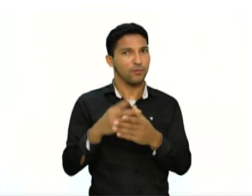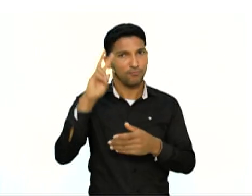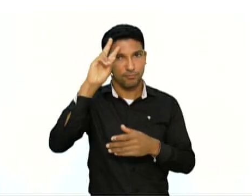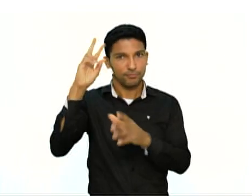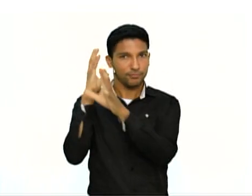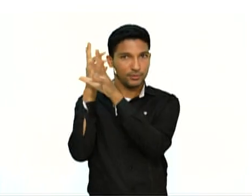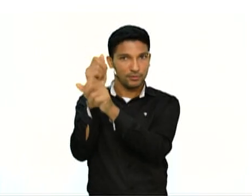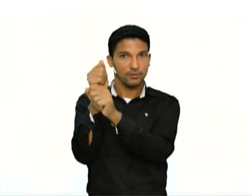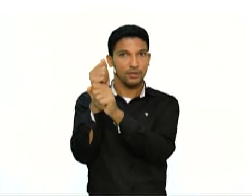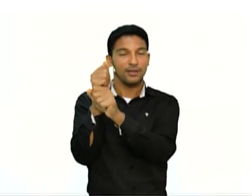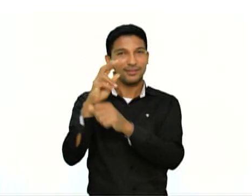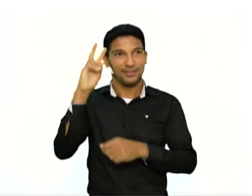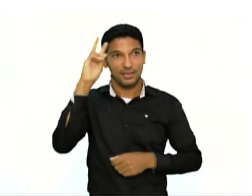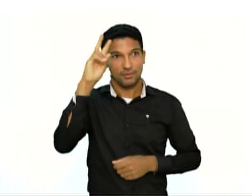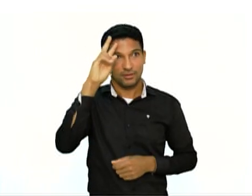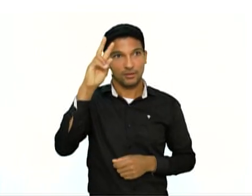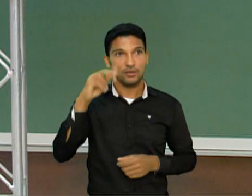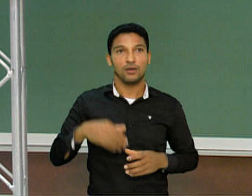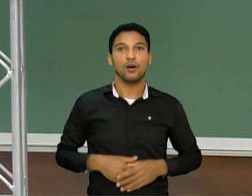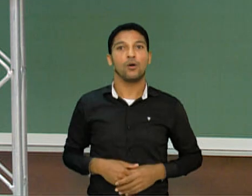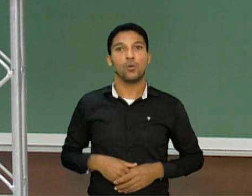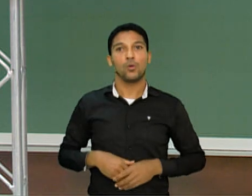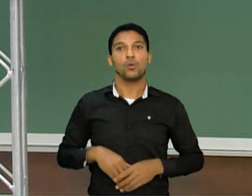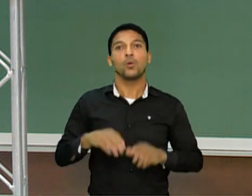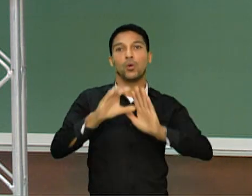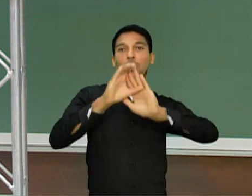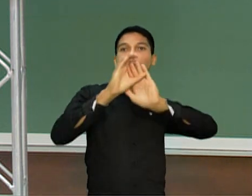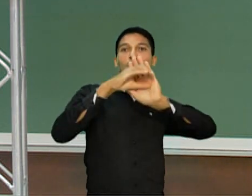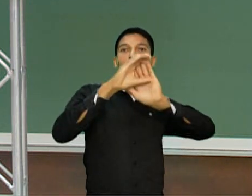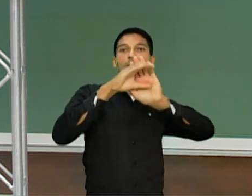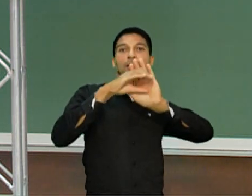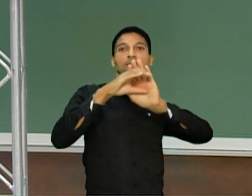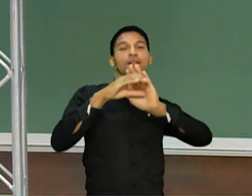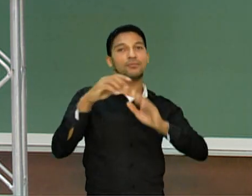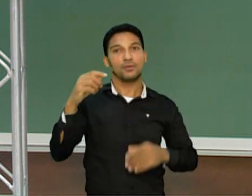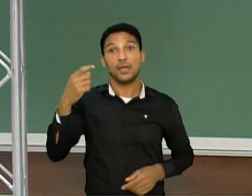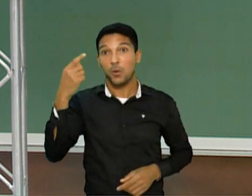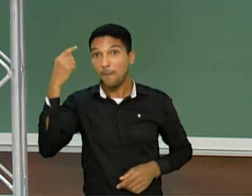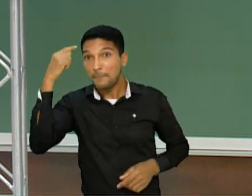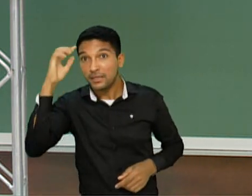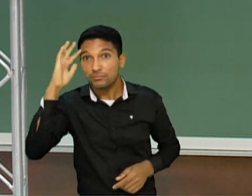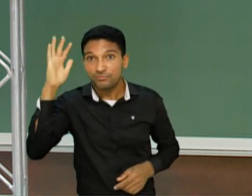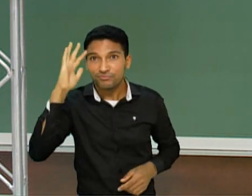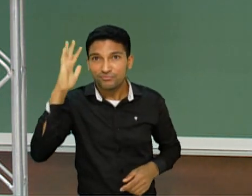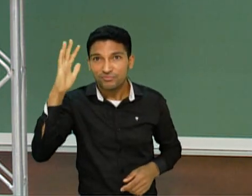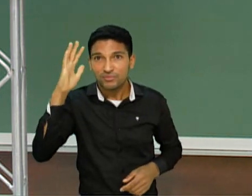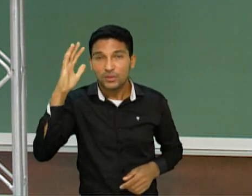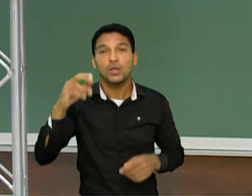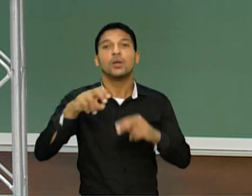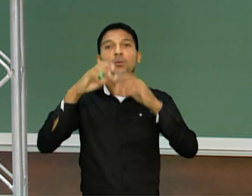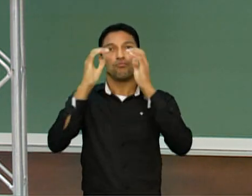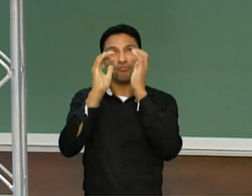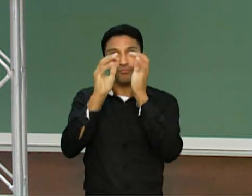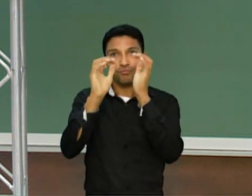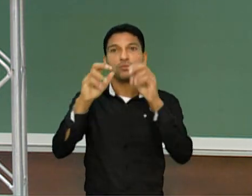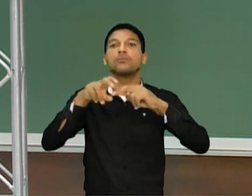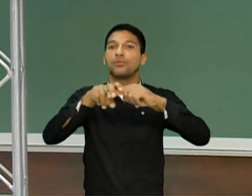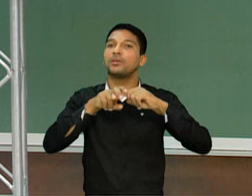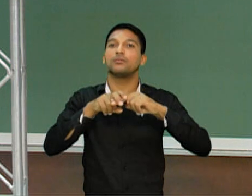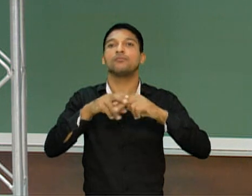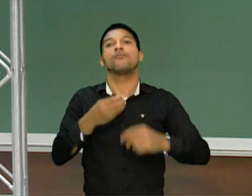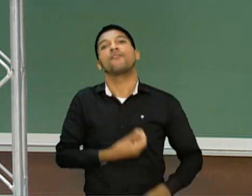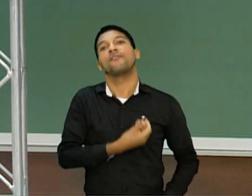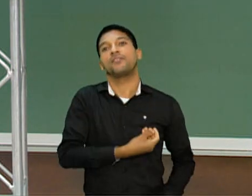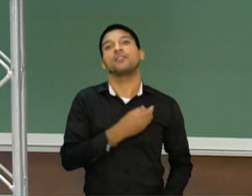né, penso logo existo, então o eu pensante cartesiano. Também vimos que isso é o que garante a existência do ser humano, por